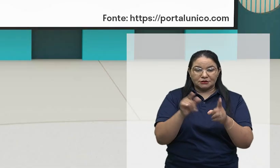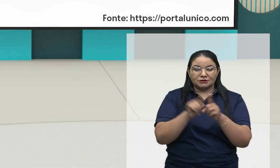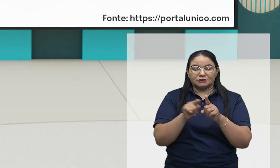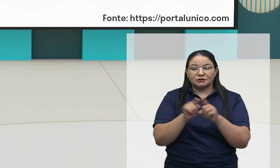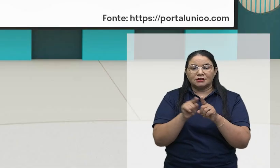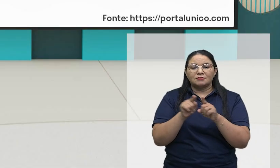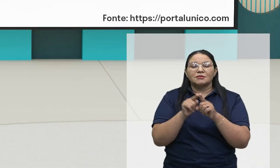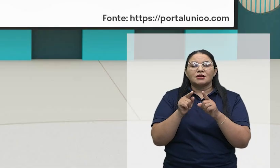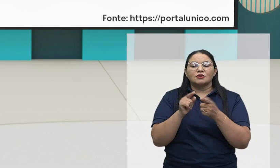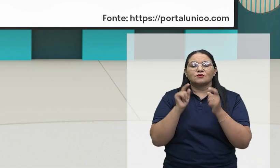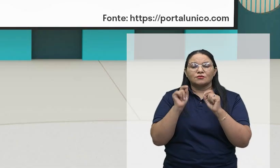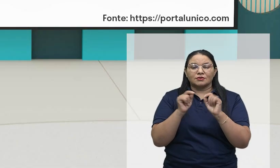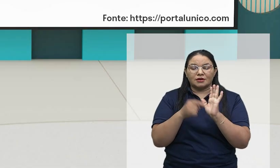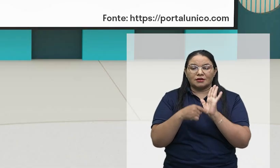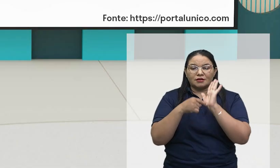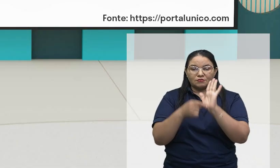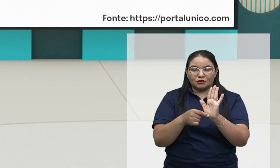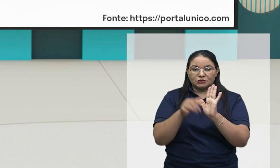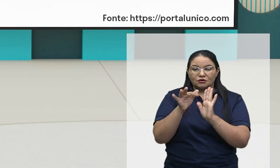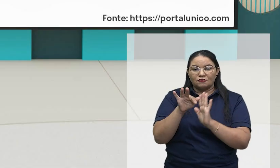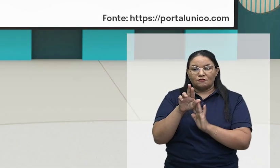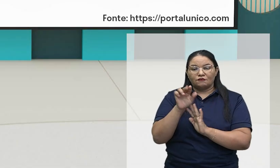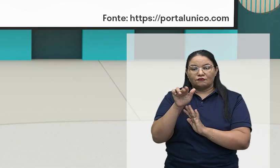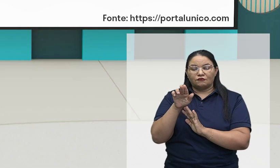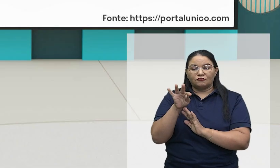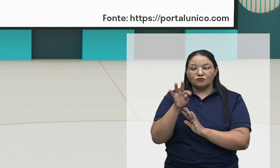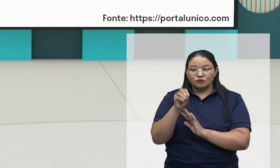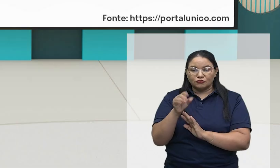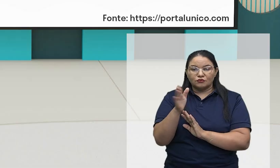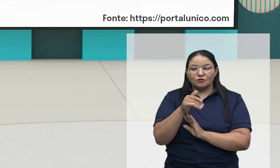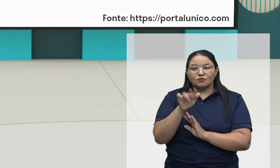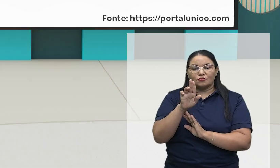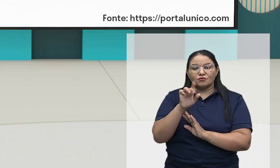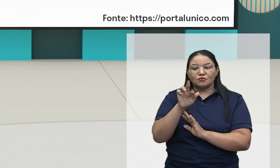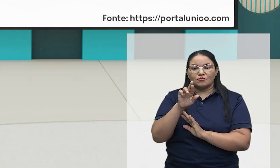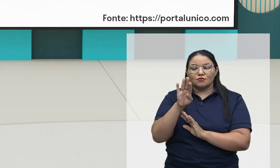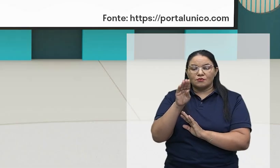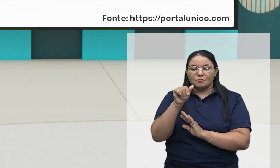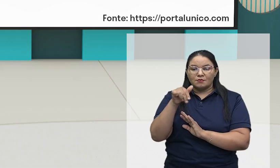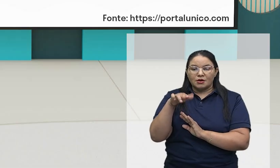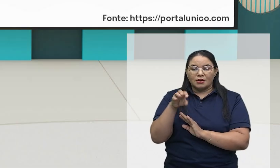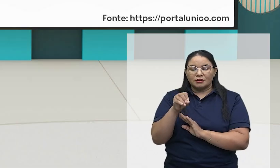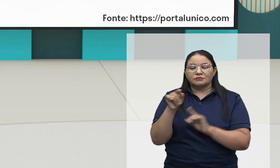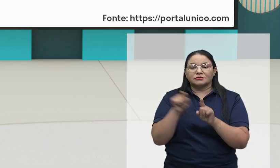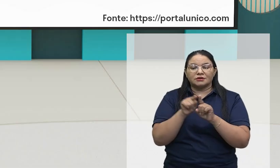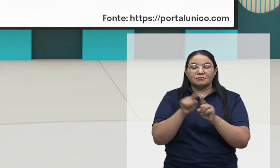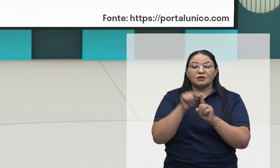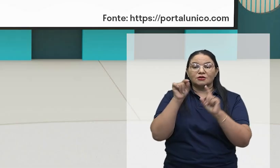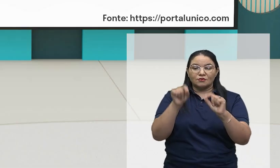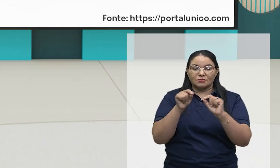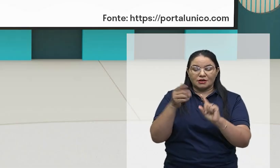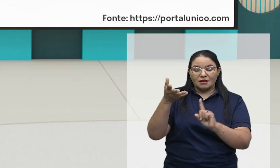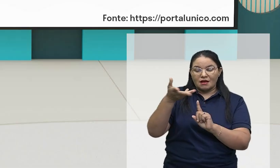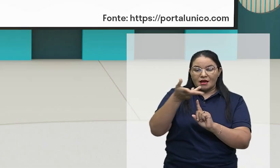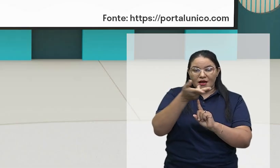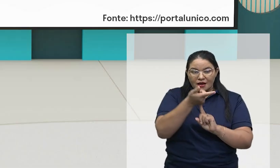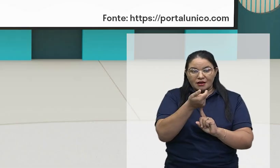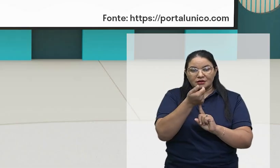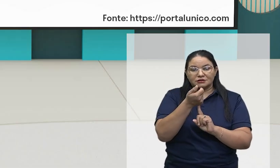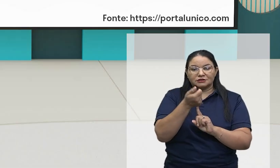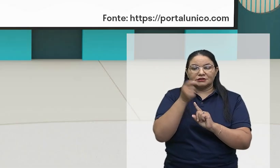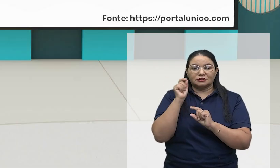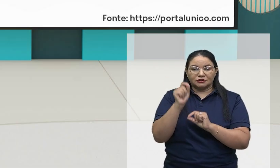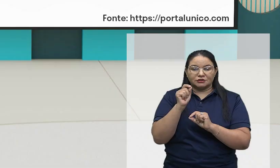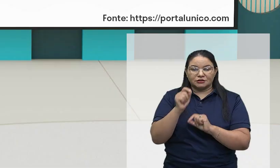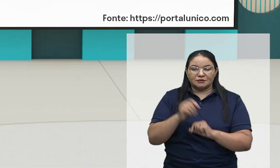Urbano ainda um olhar que a arte, ela é, na verdade, avançando, a